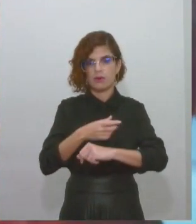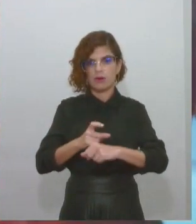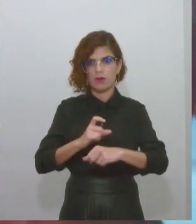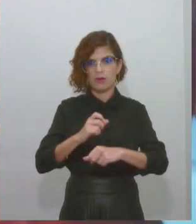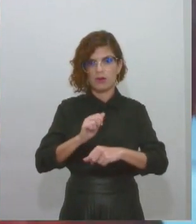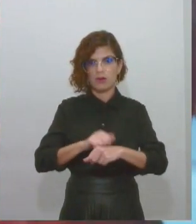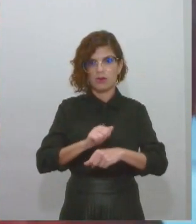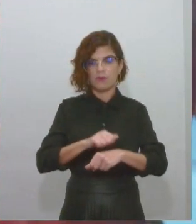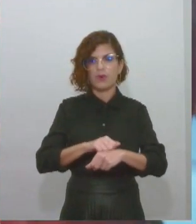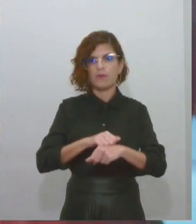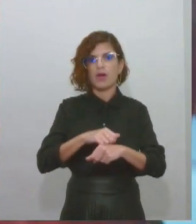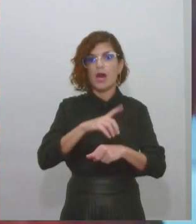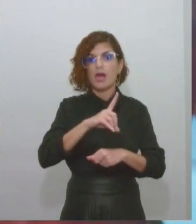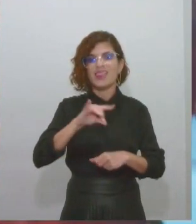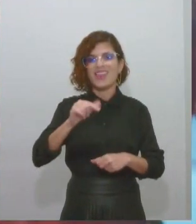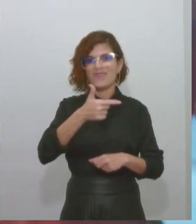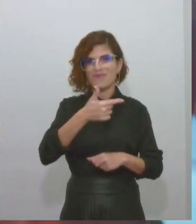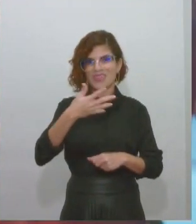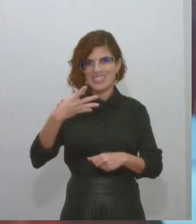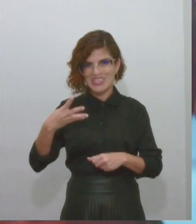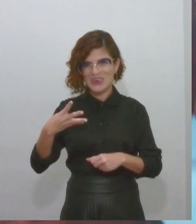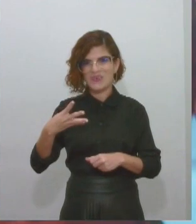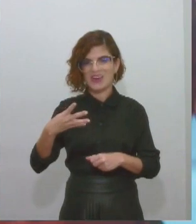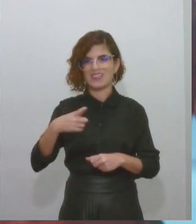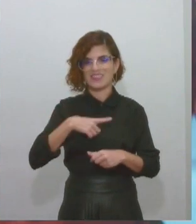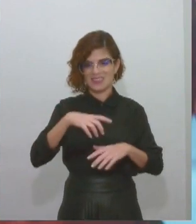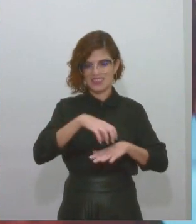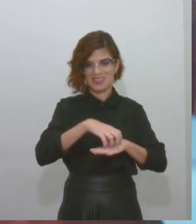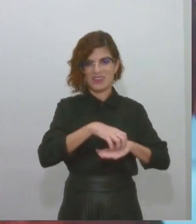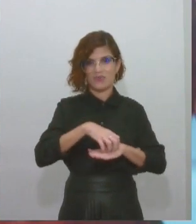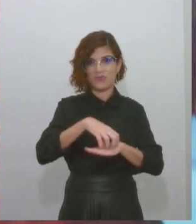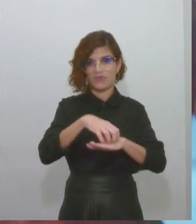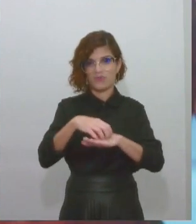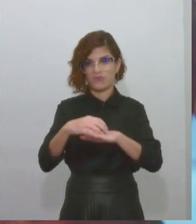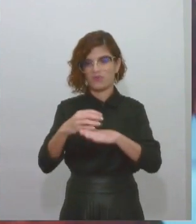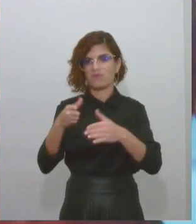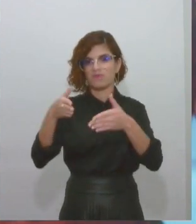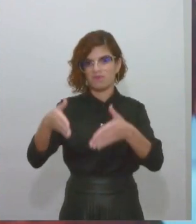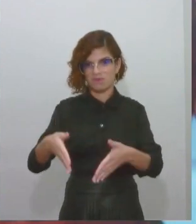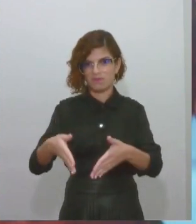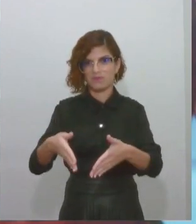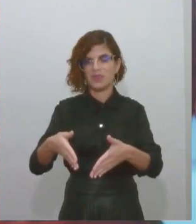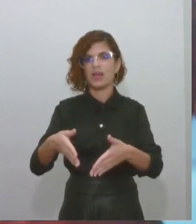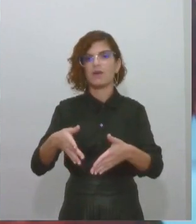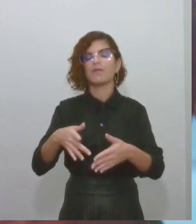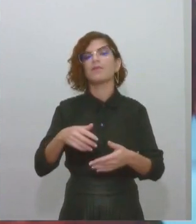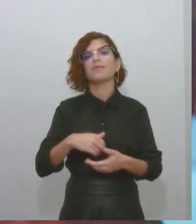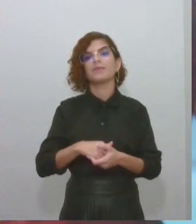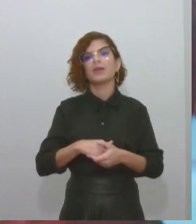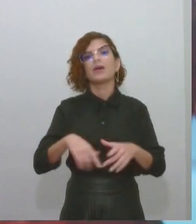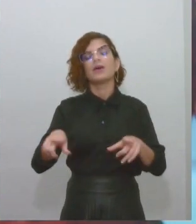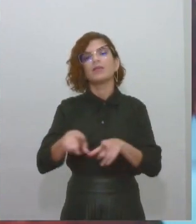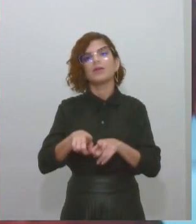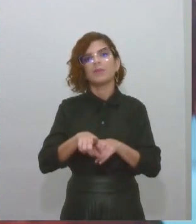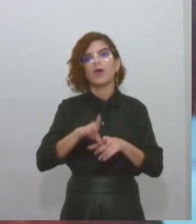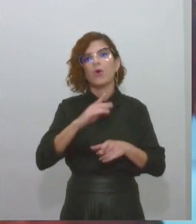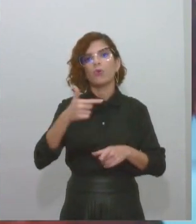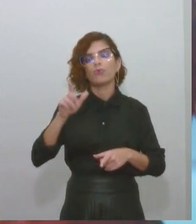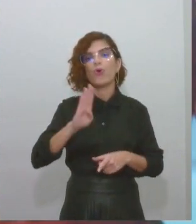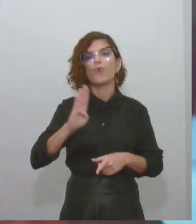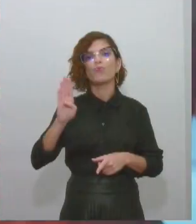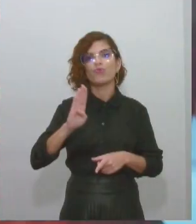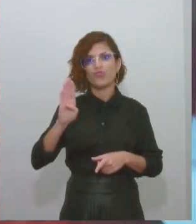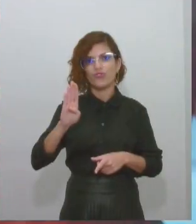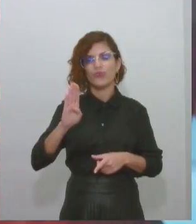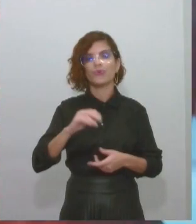levar esse atendimento às pessoas que são atendidas, né, pelo espaço Cuidar Bugio, que vai ser a primeira data no dia 24, e depois no